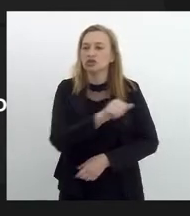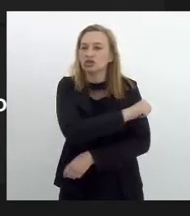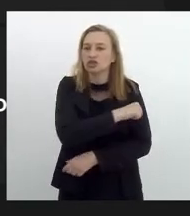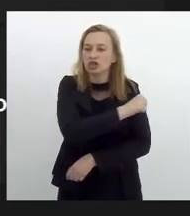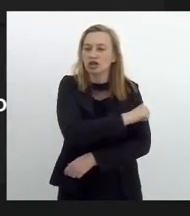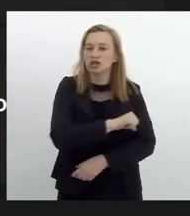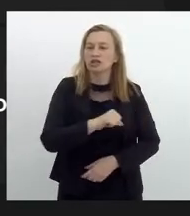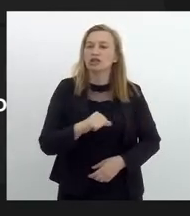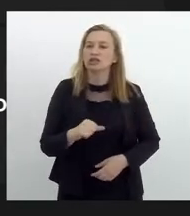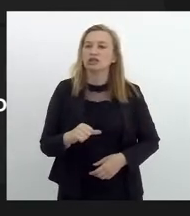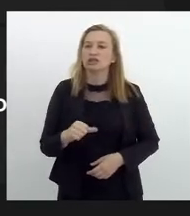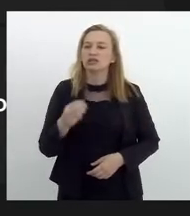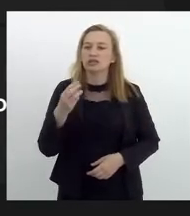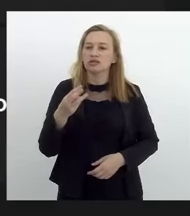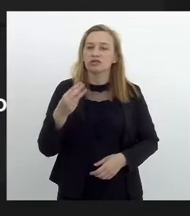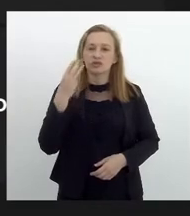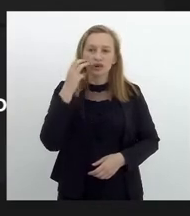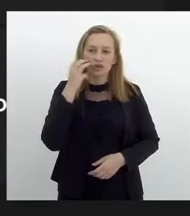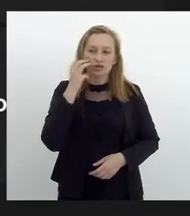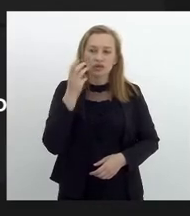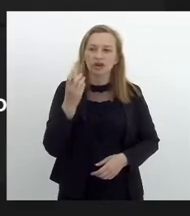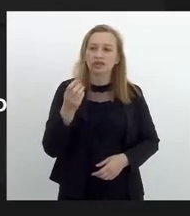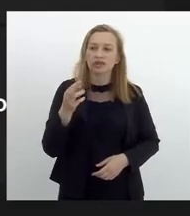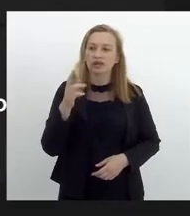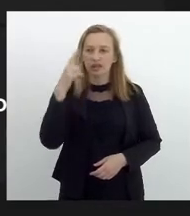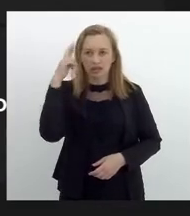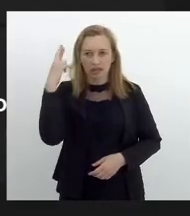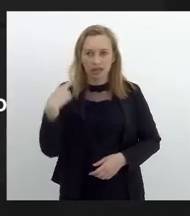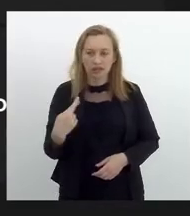Bontempo, Valdec, Renata Souza,